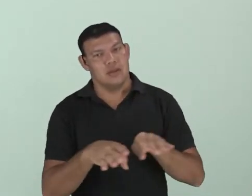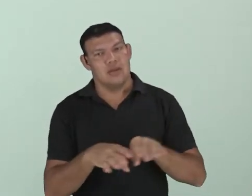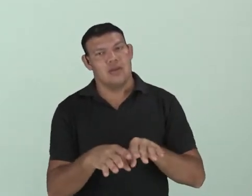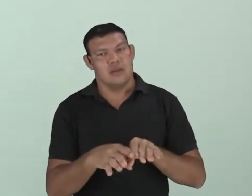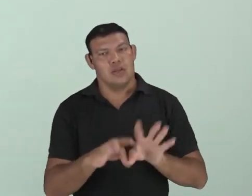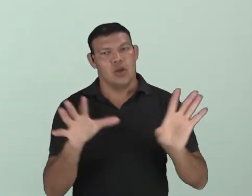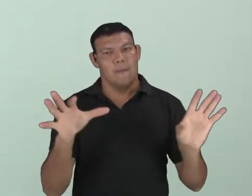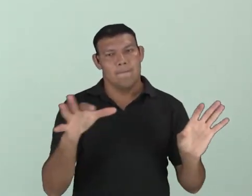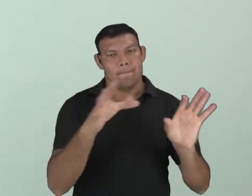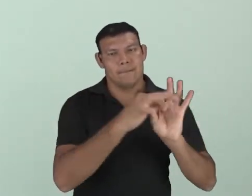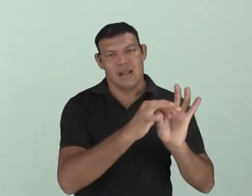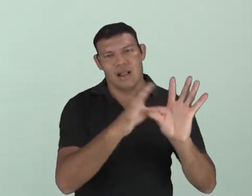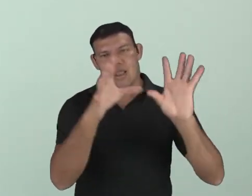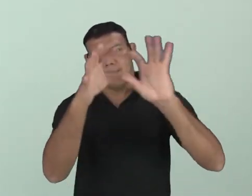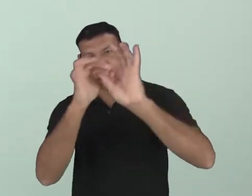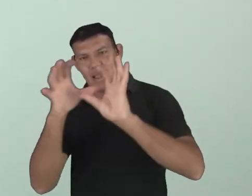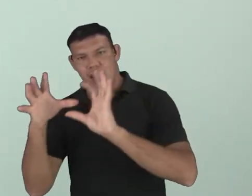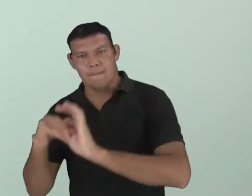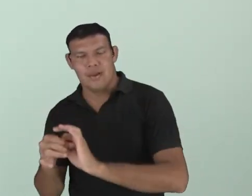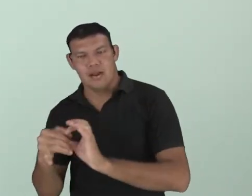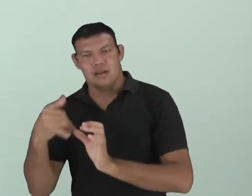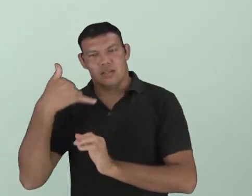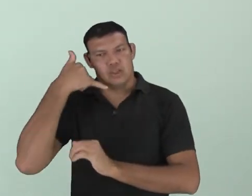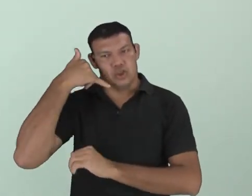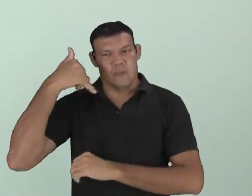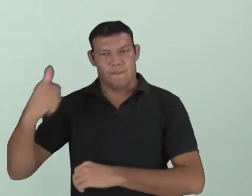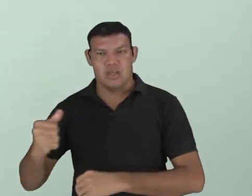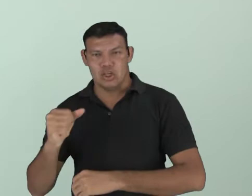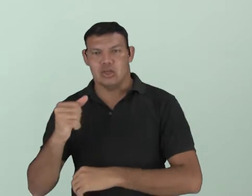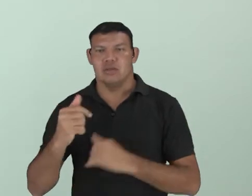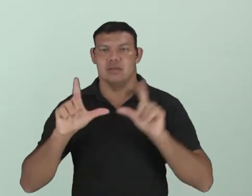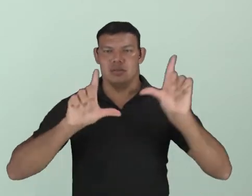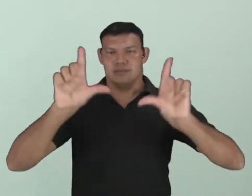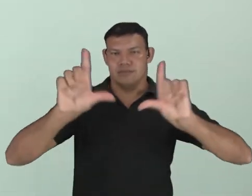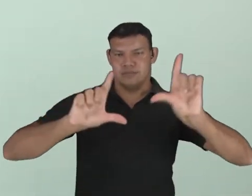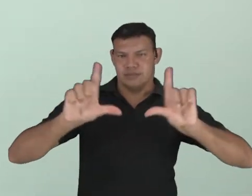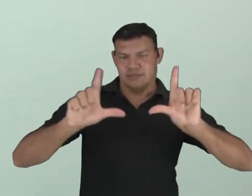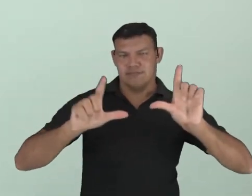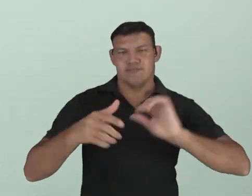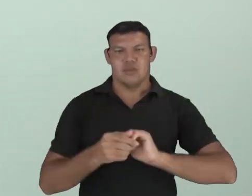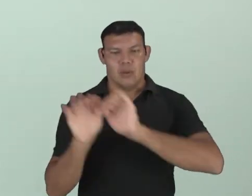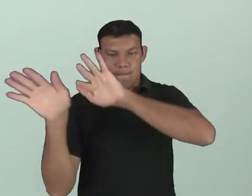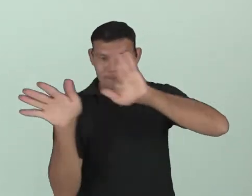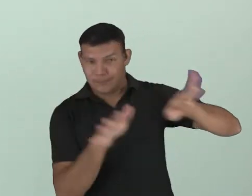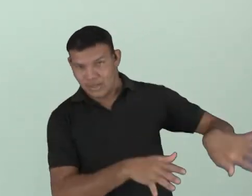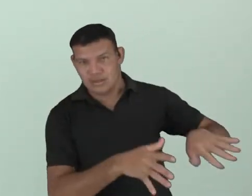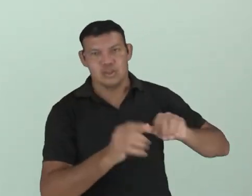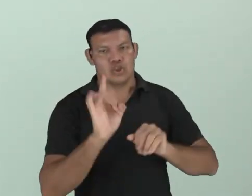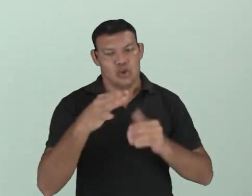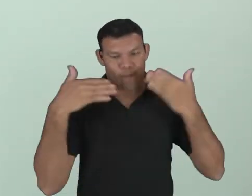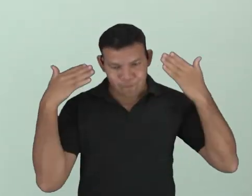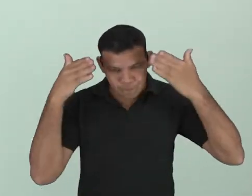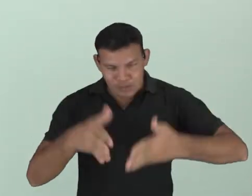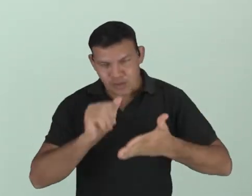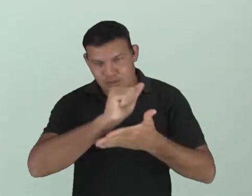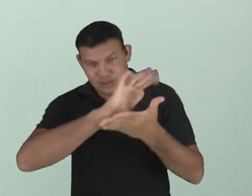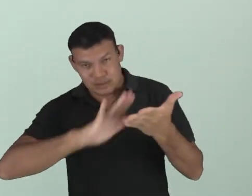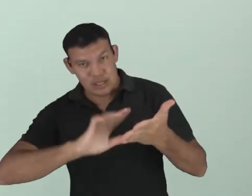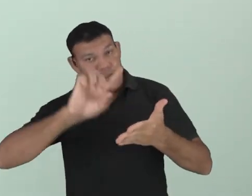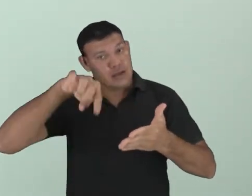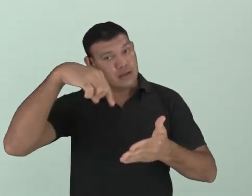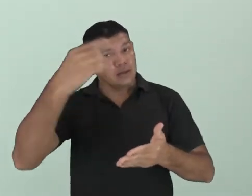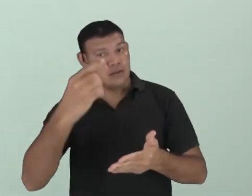que não seja estudar, tira celular, tira TV, foca somente naquela atividade e aí depois você relaxa um